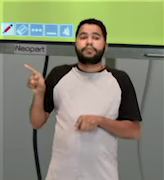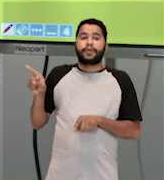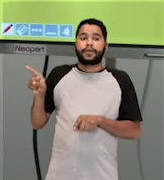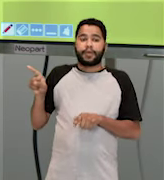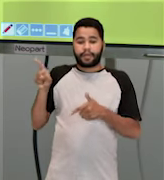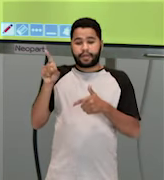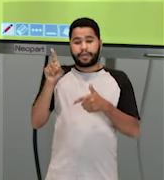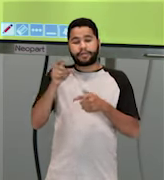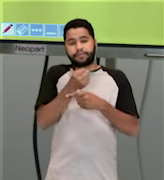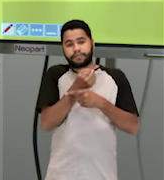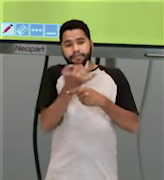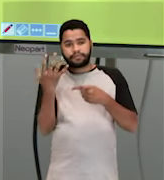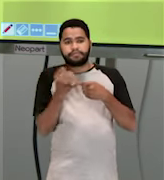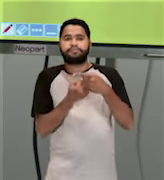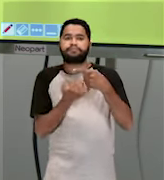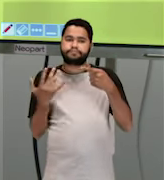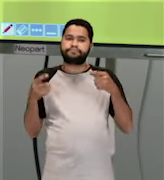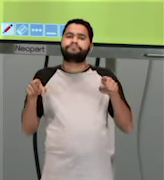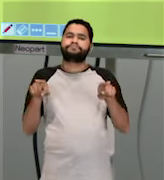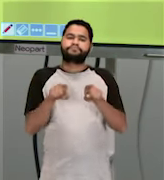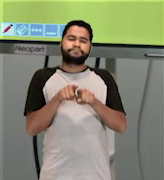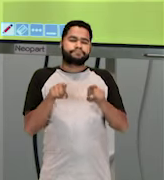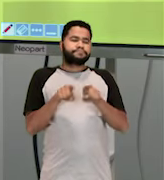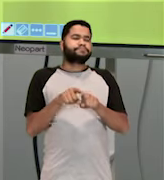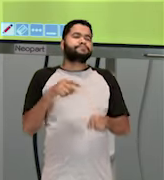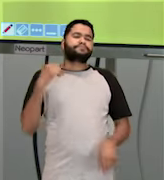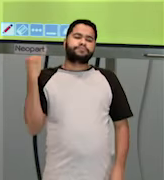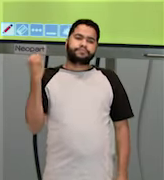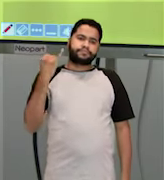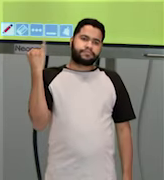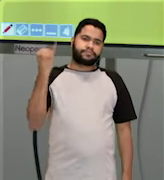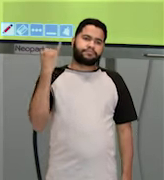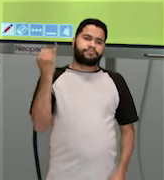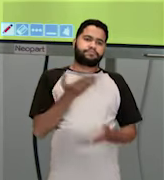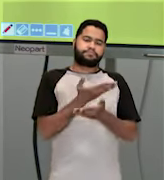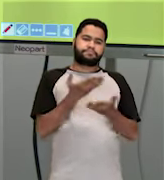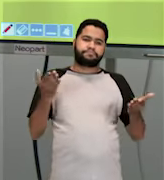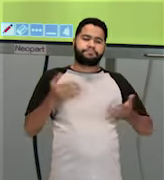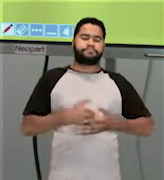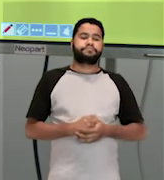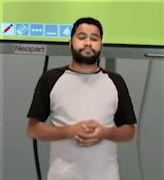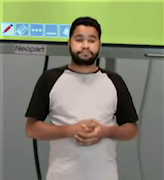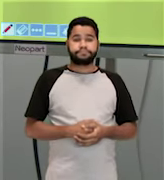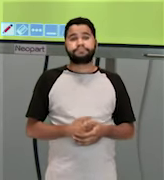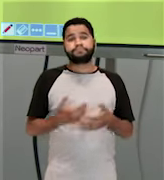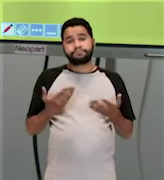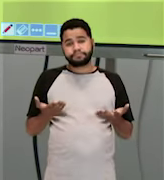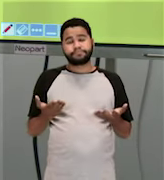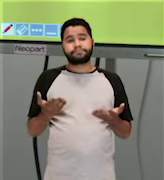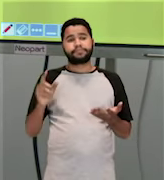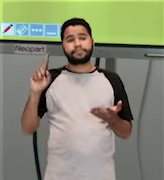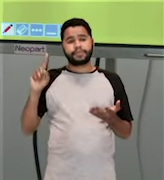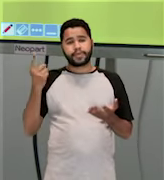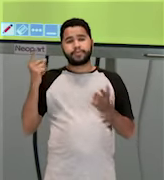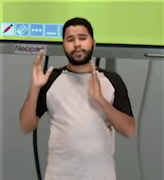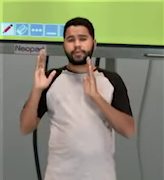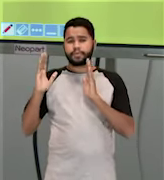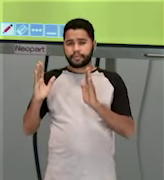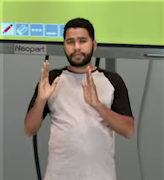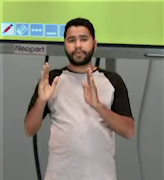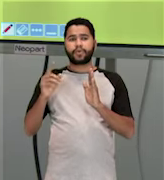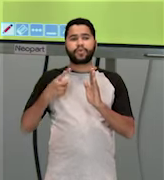tá? Também serão de extrema importância para você, tá? É claro que neste primeiro momento aqui,